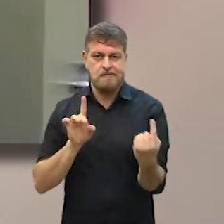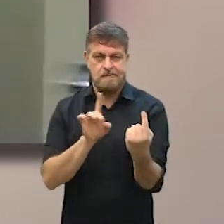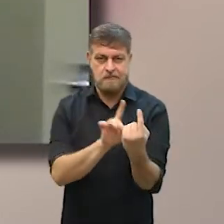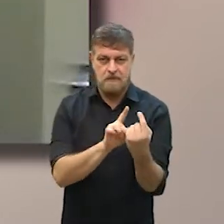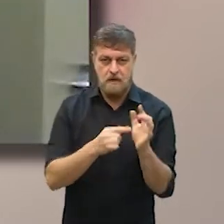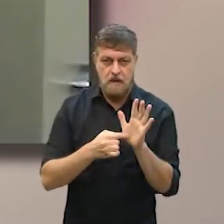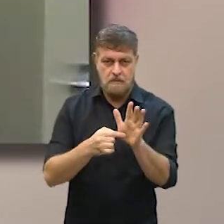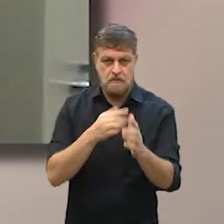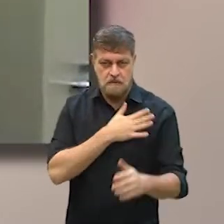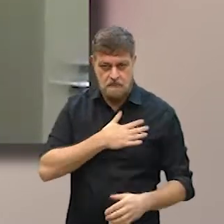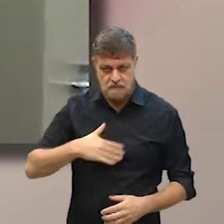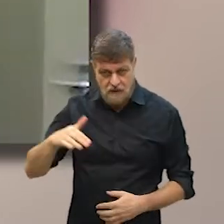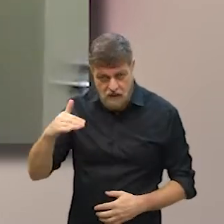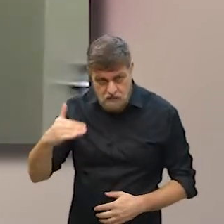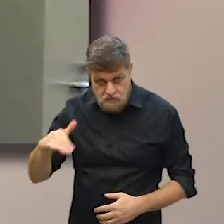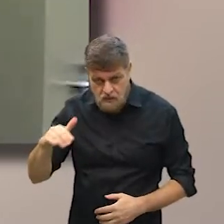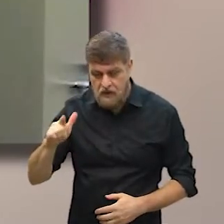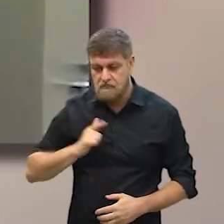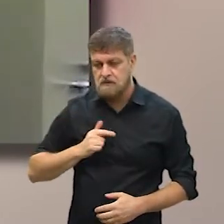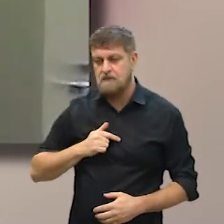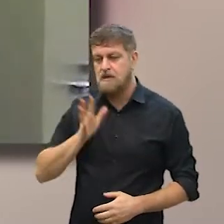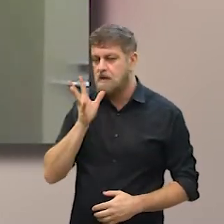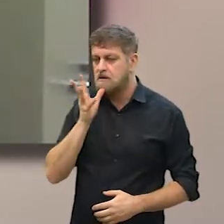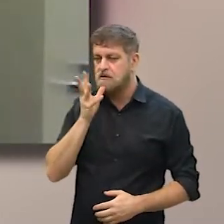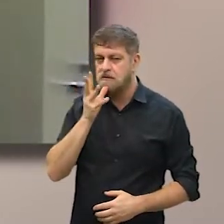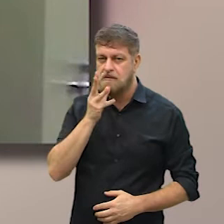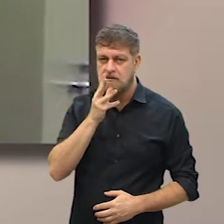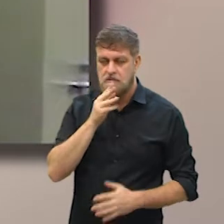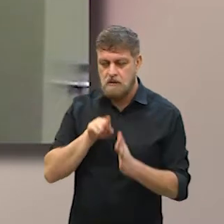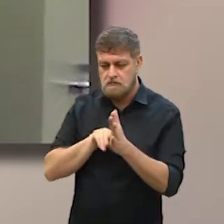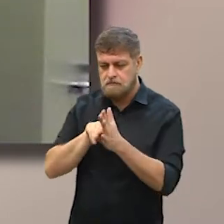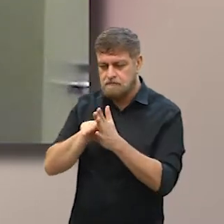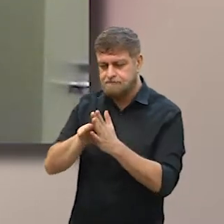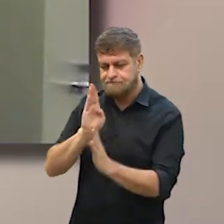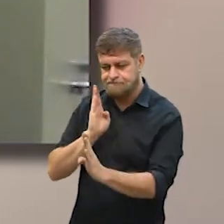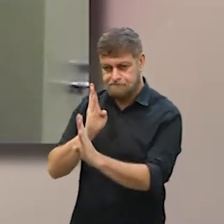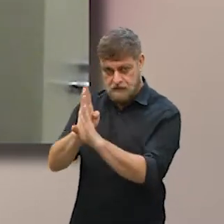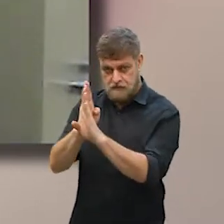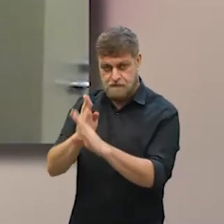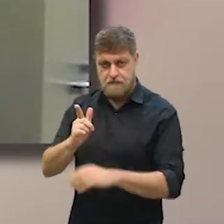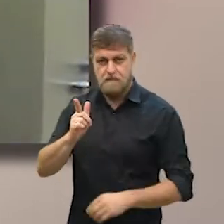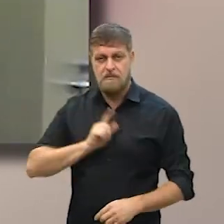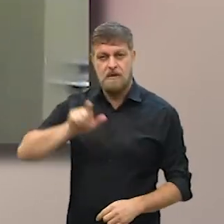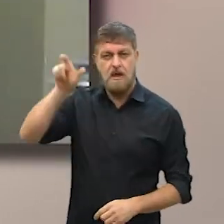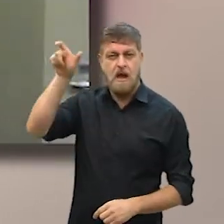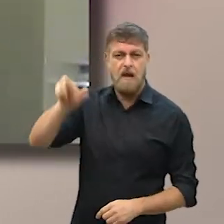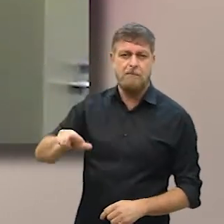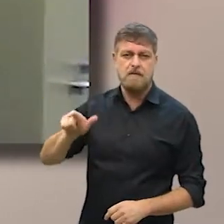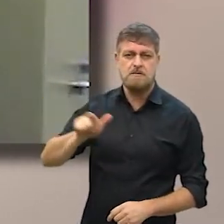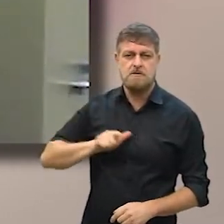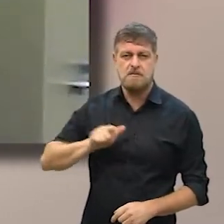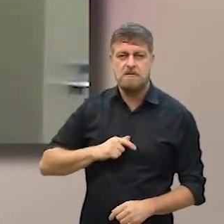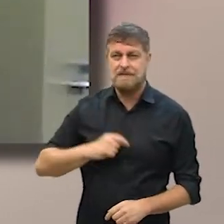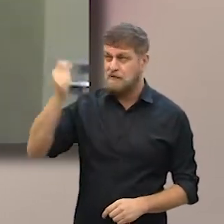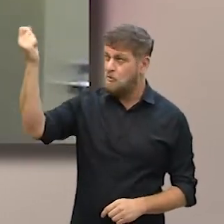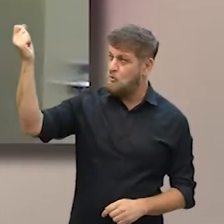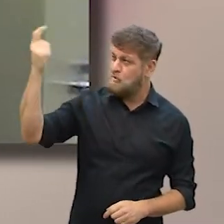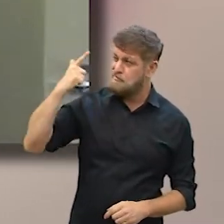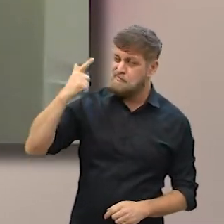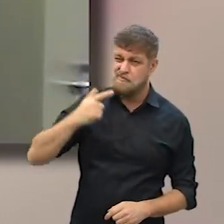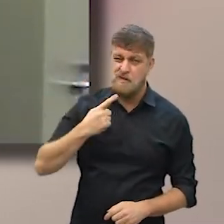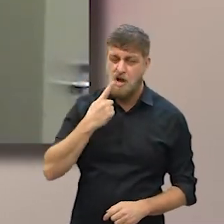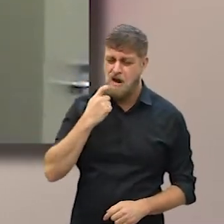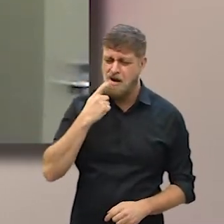formas mais leves do que os leva mais tempo para fazer o diagnóstico Como já mencionei e a gente cabeça onde pega o sol